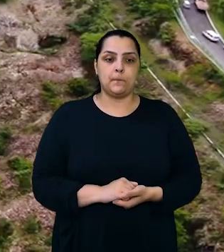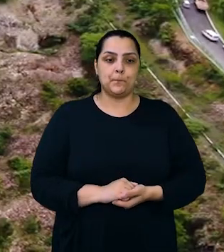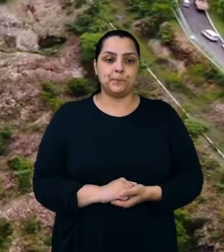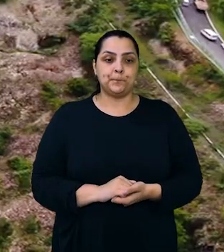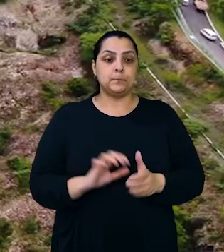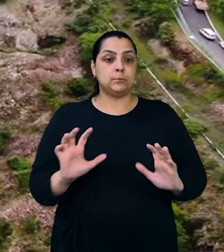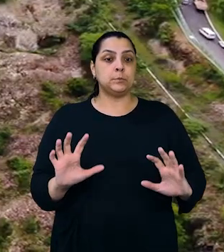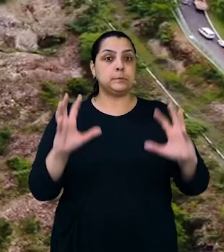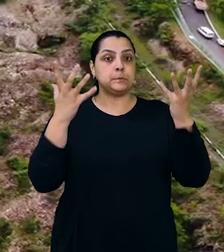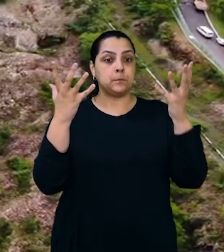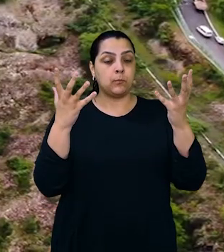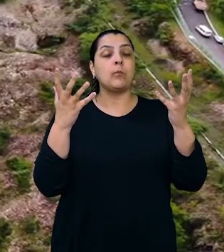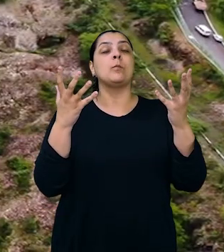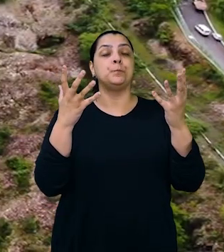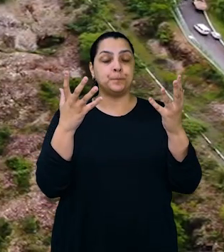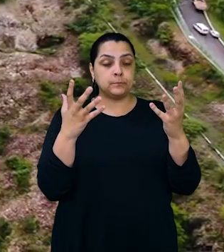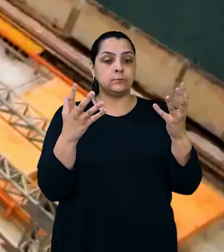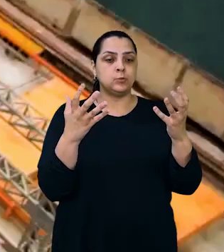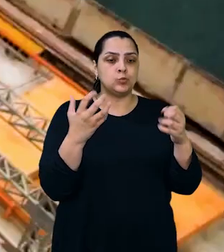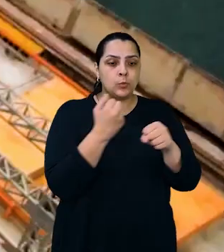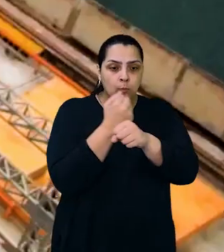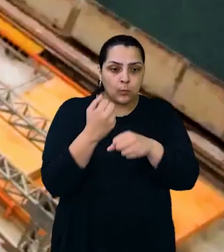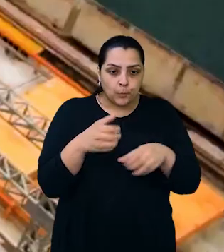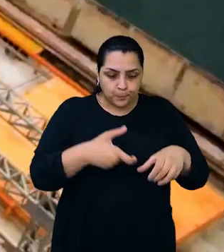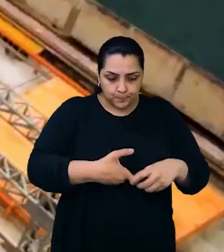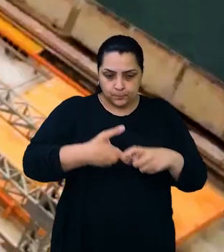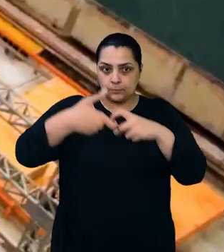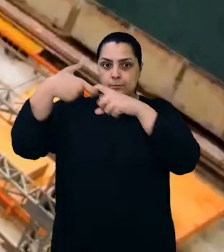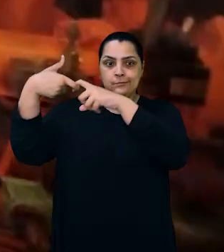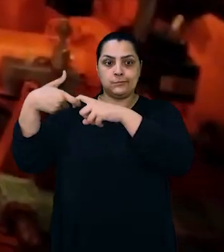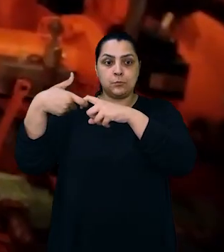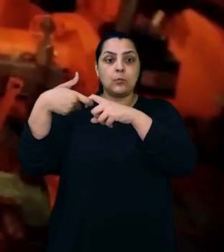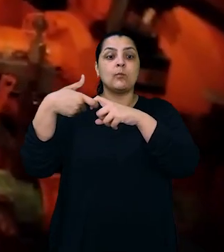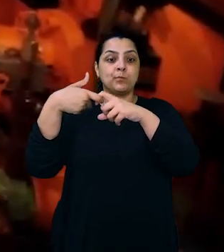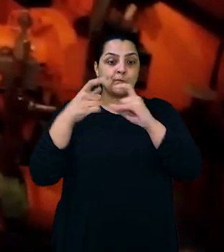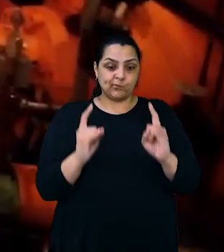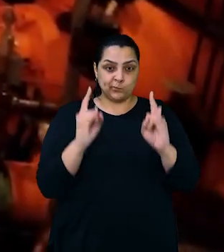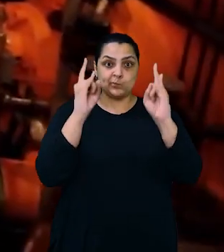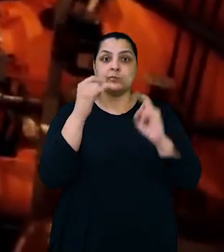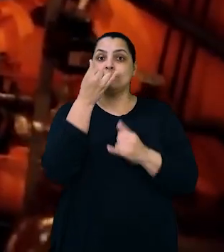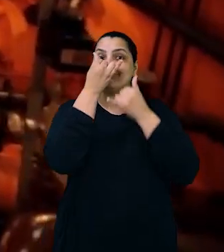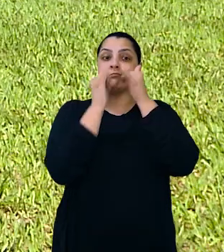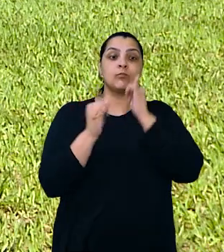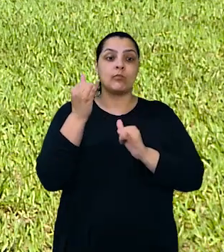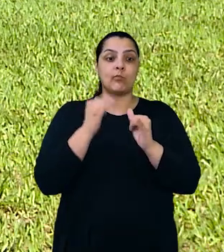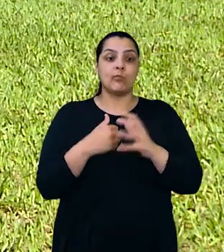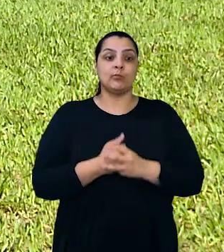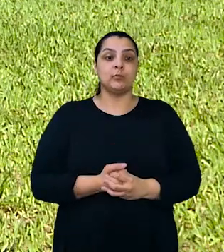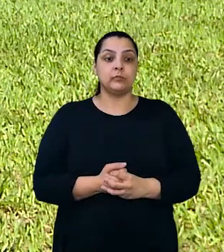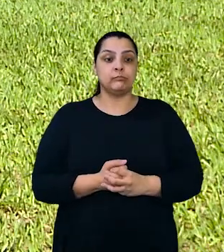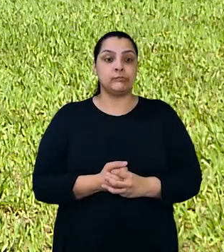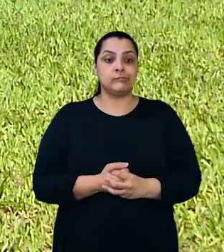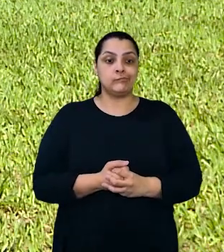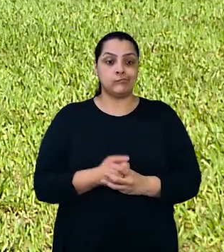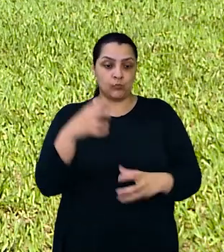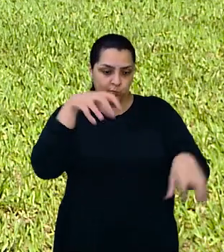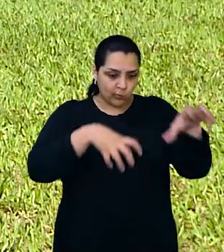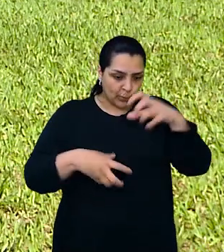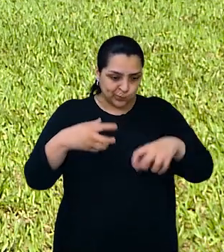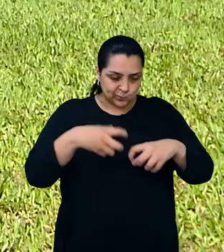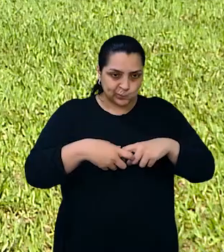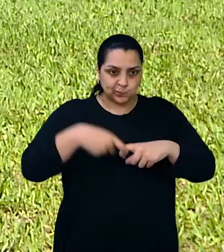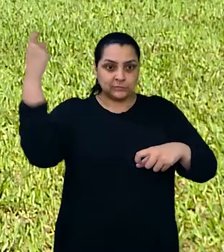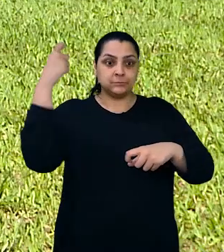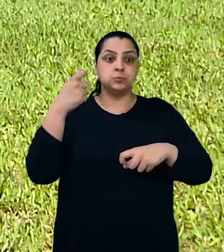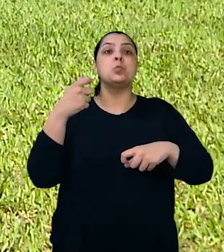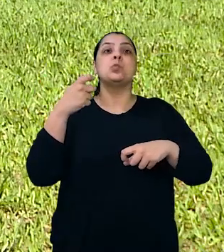O acidente aconteceu durante o içamento de uma viga em uma torre de energia. O mastro da montagem se rompeu